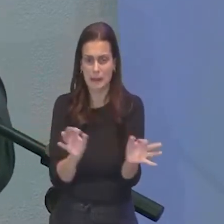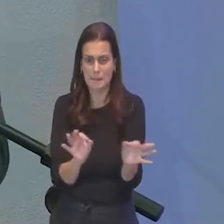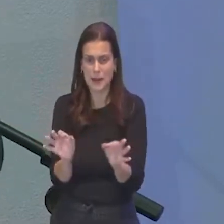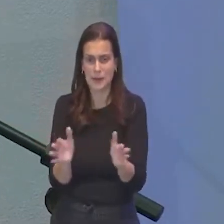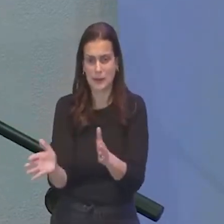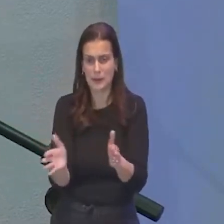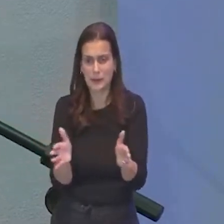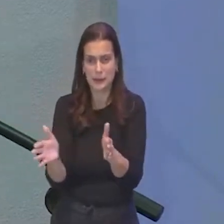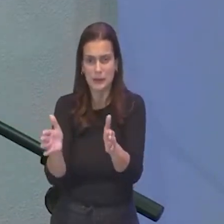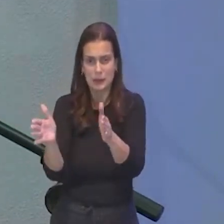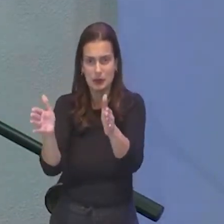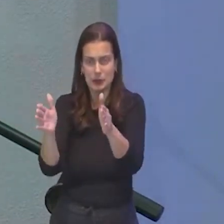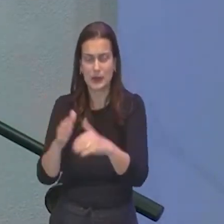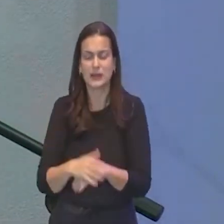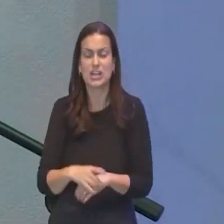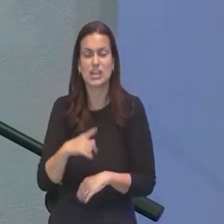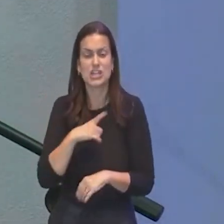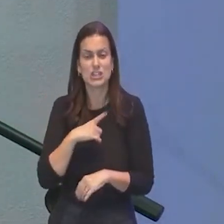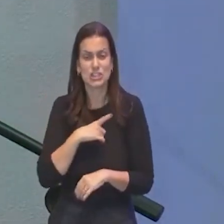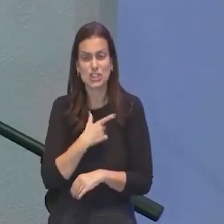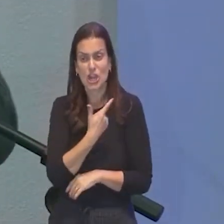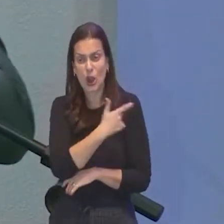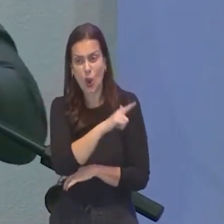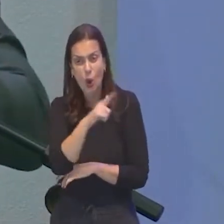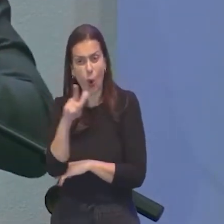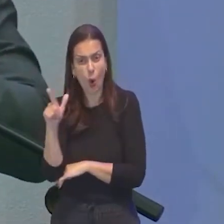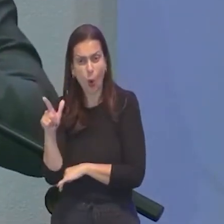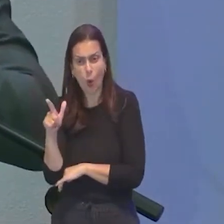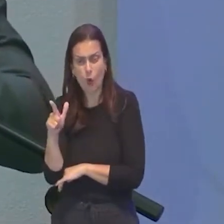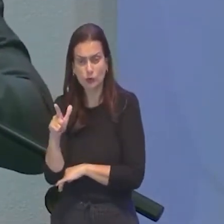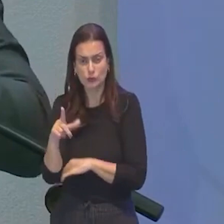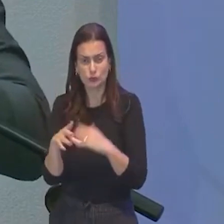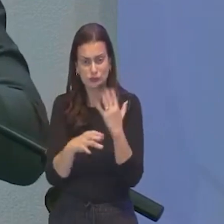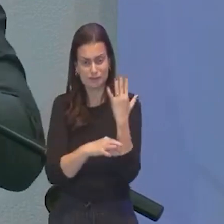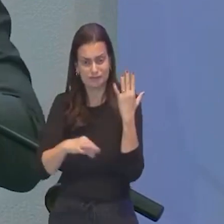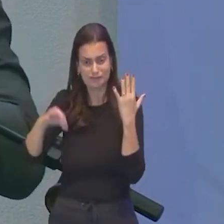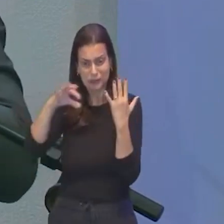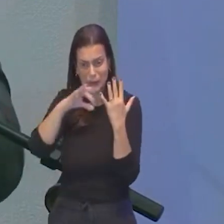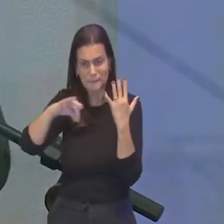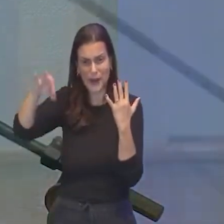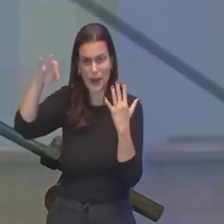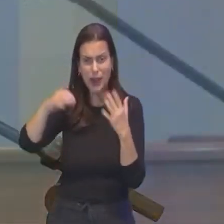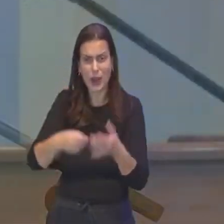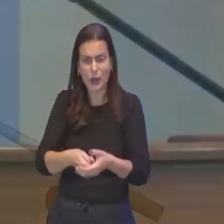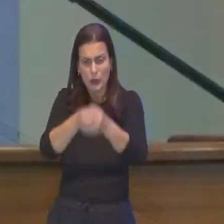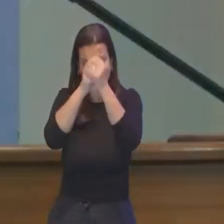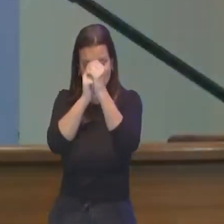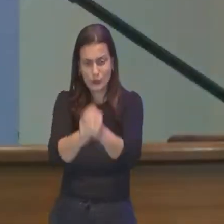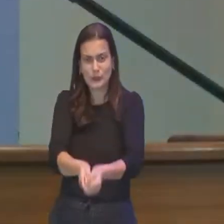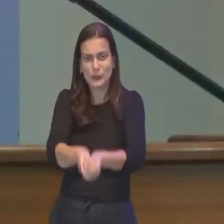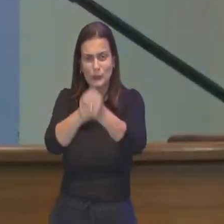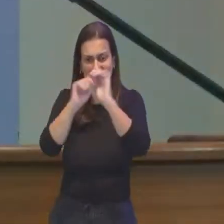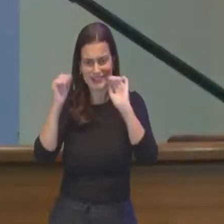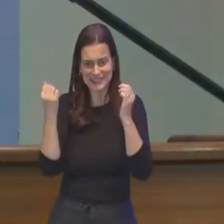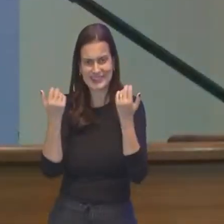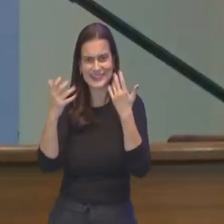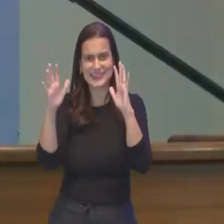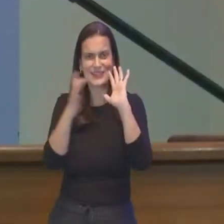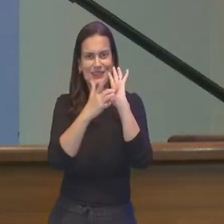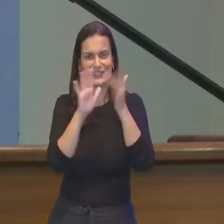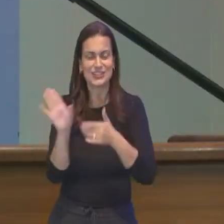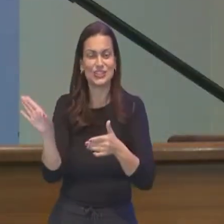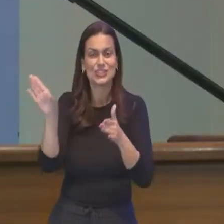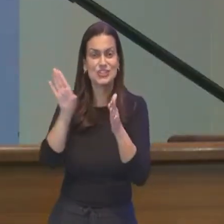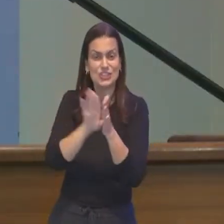havia outros ramos, vários ramos ali, em que o povo estava celebrando a presença, a chegada